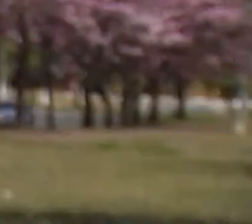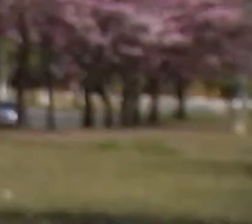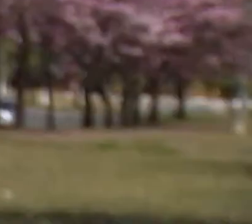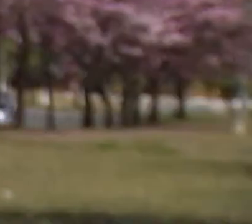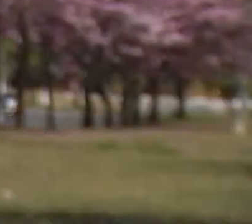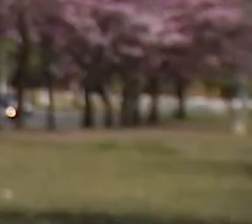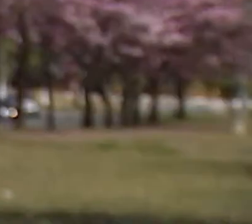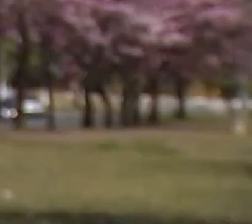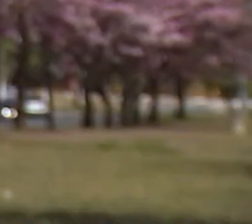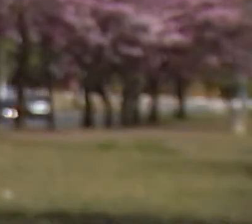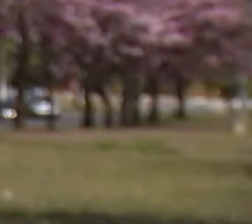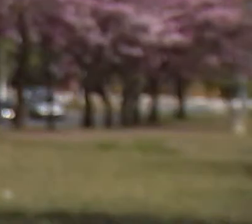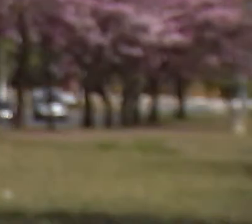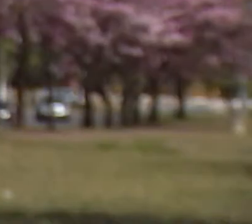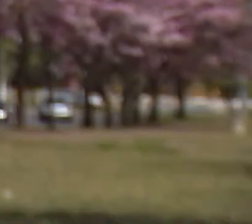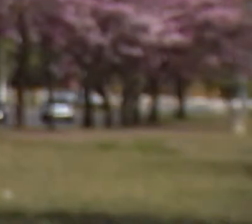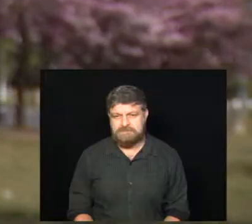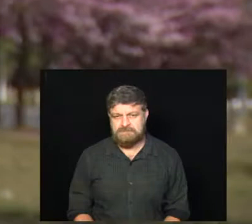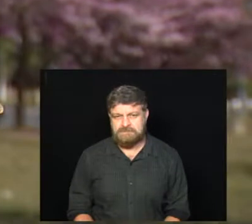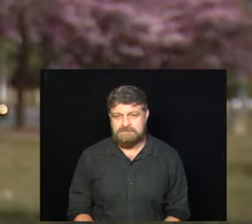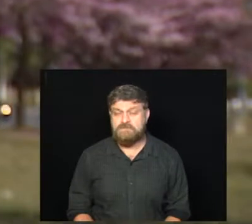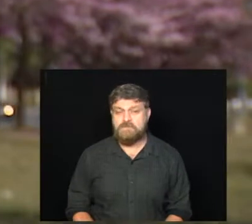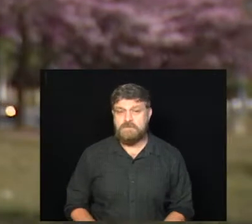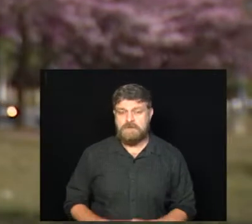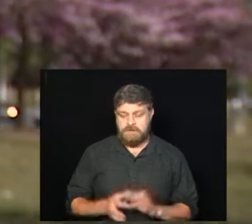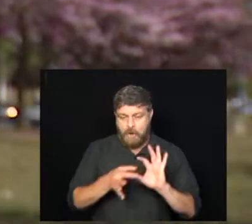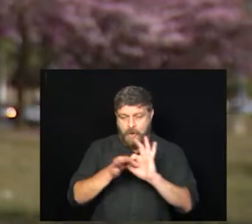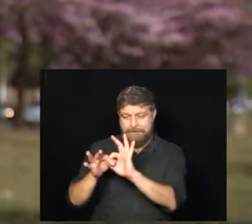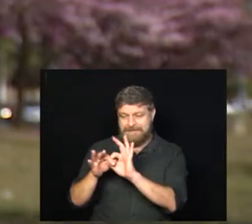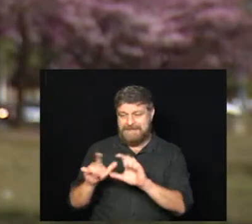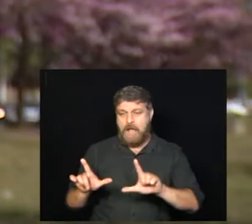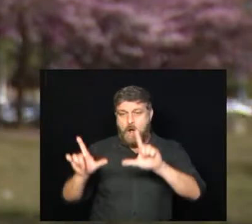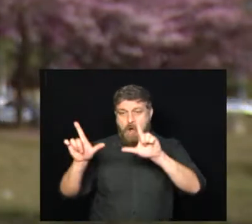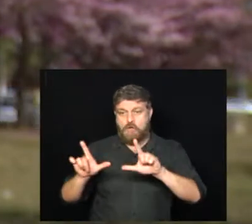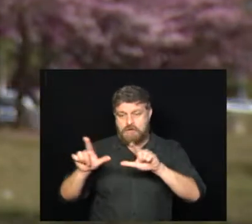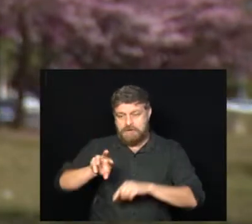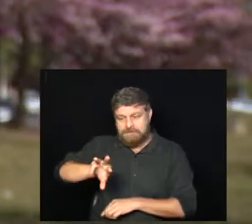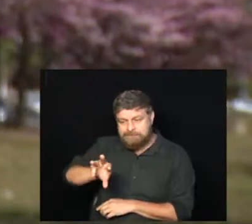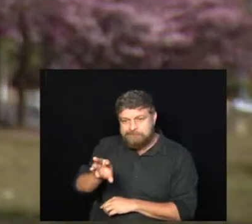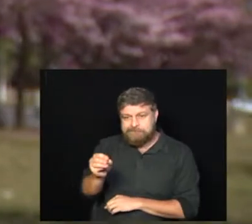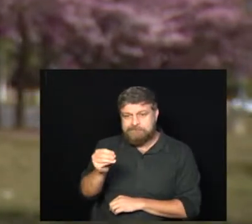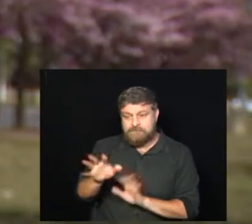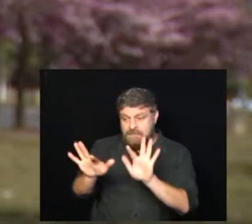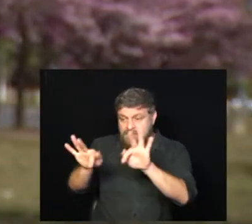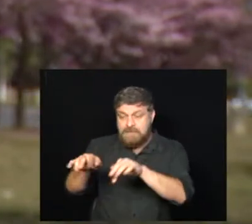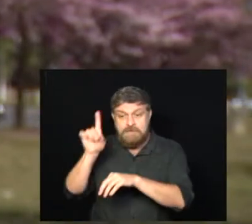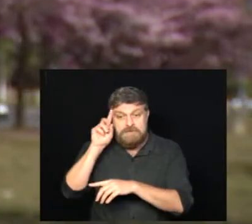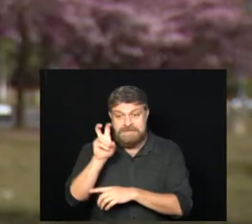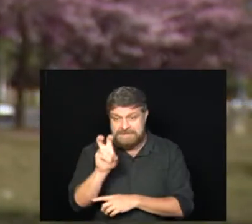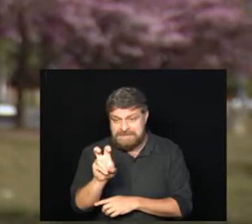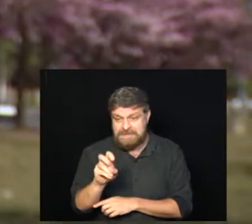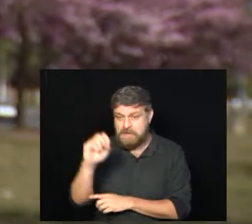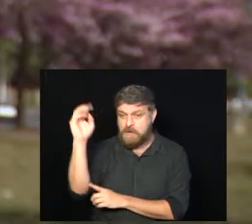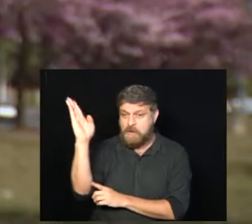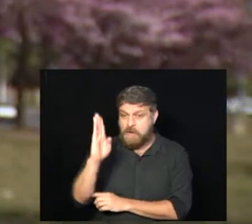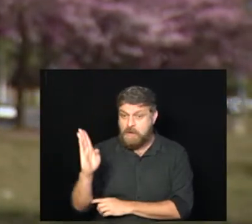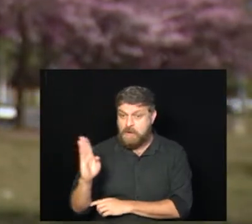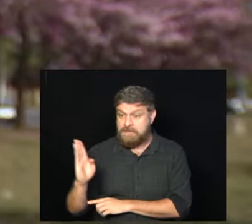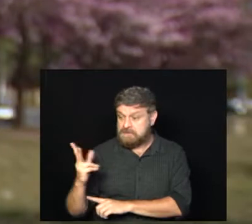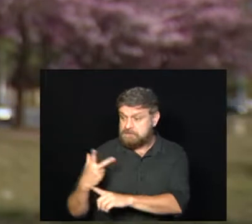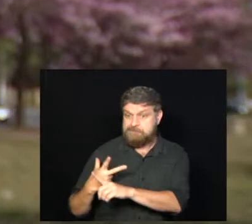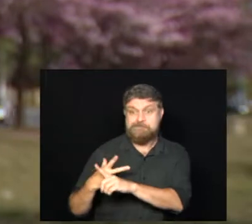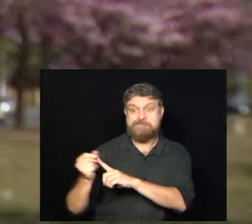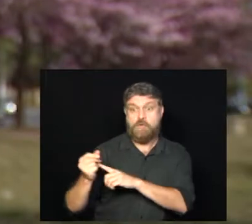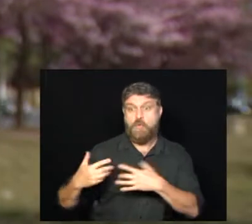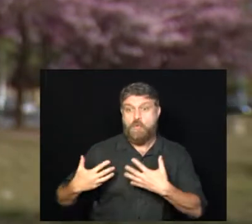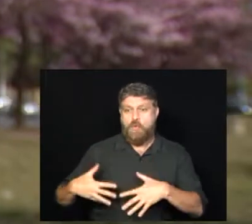As disputas dos Jogos Paralímpicos de Tóquio terminaram no último dia 5 e o Brasil se despediu com recordes. No